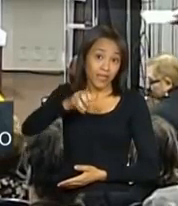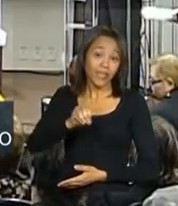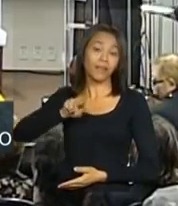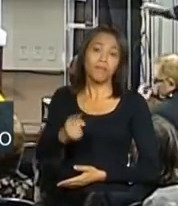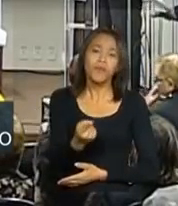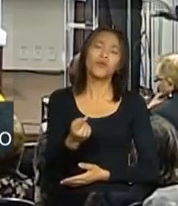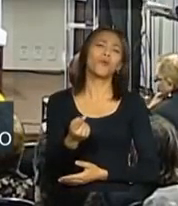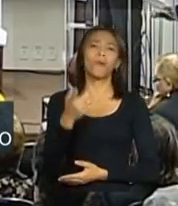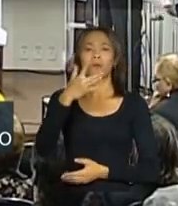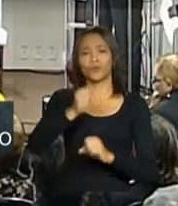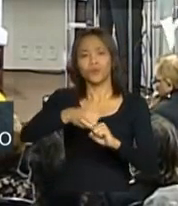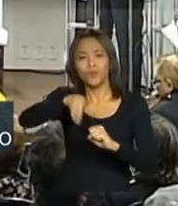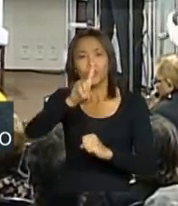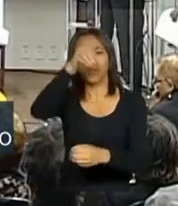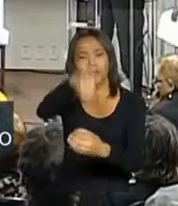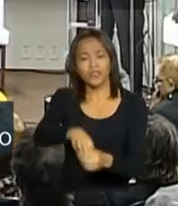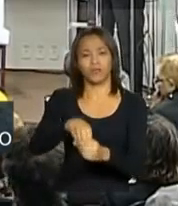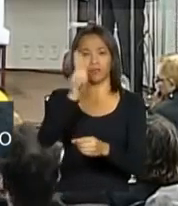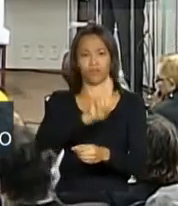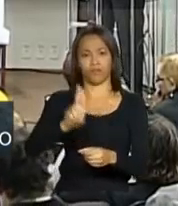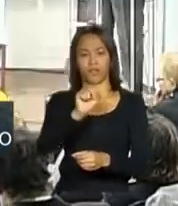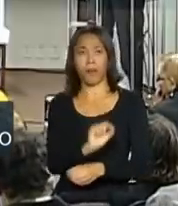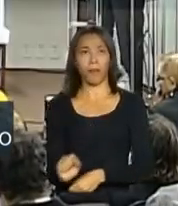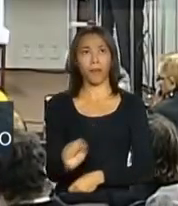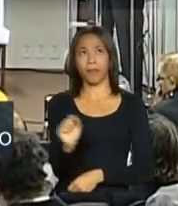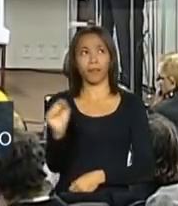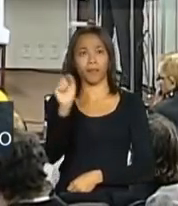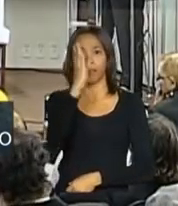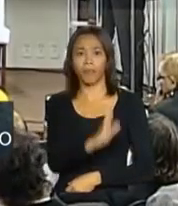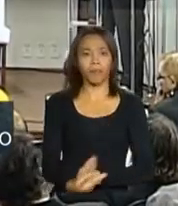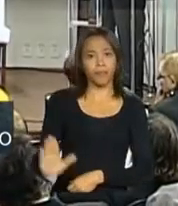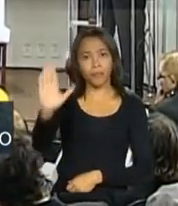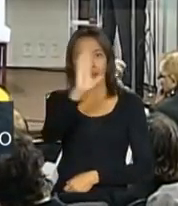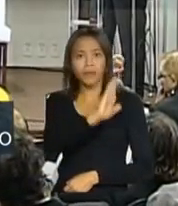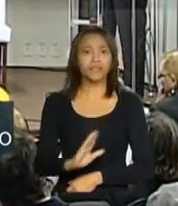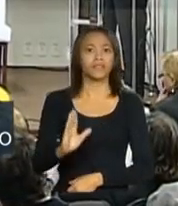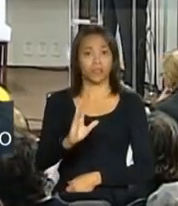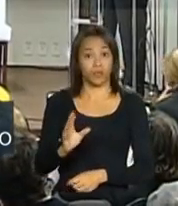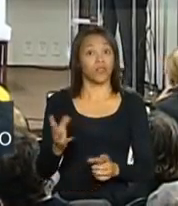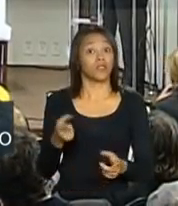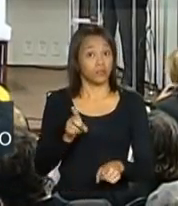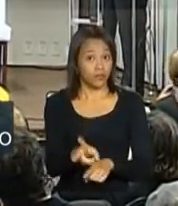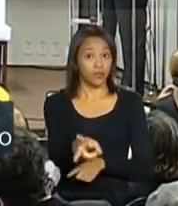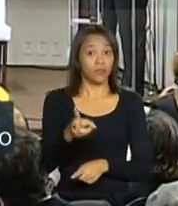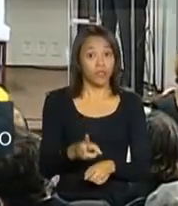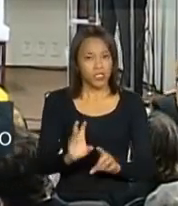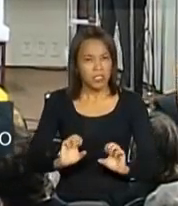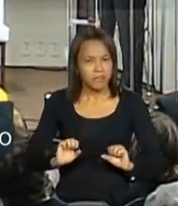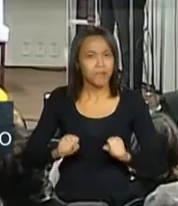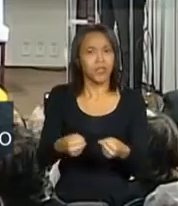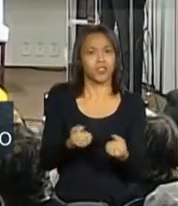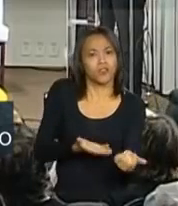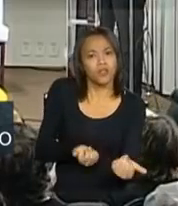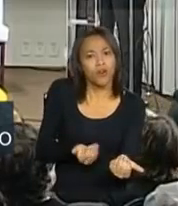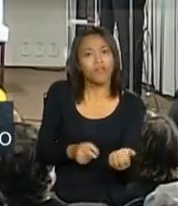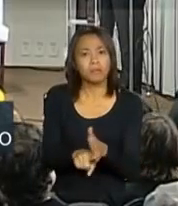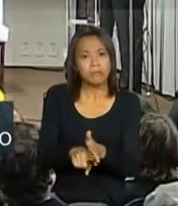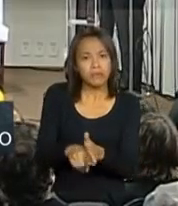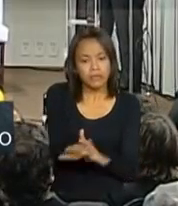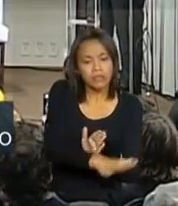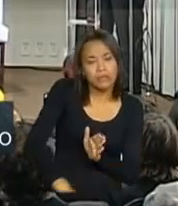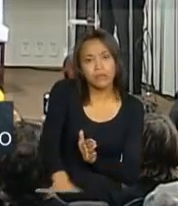nas universidades brasileiras, e esses jovens estão sedentos de se engajar no Sistema Nacional de Ciência e Tecnologia e,